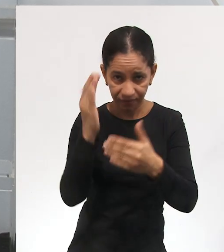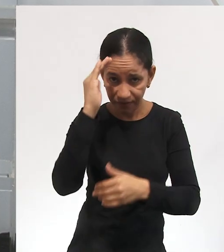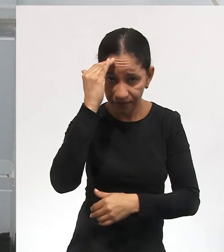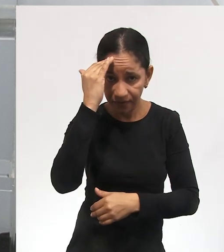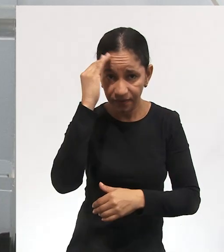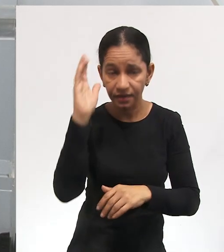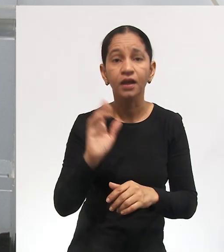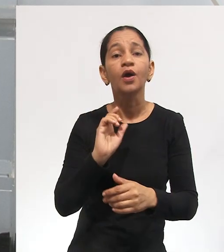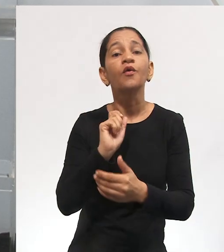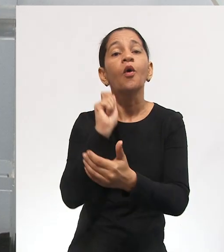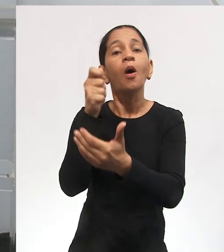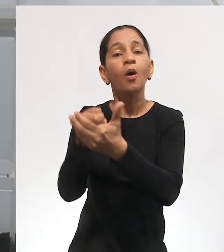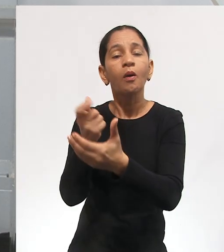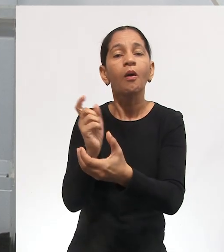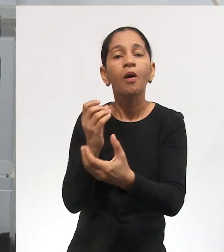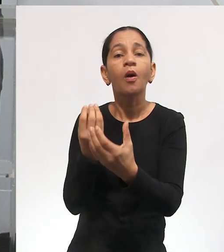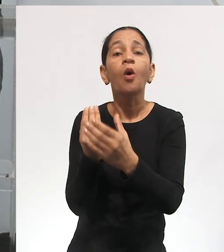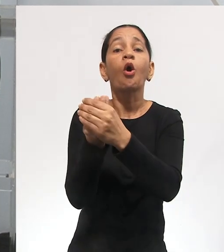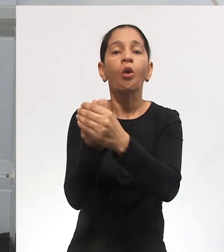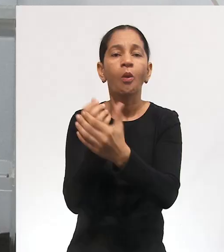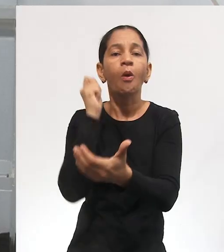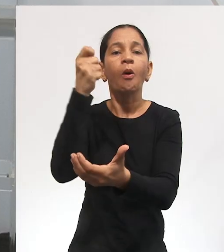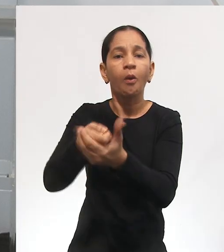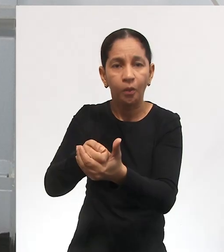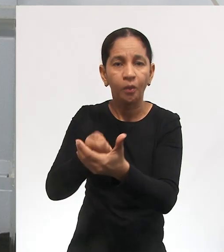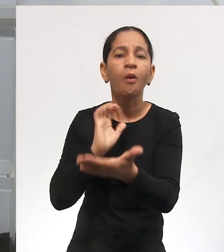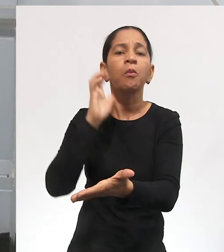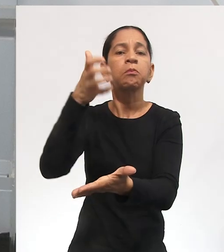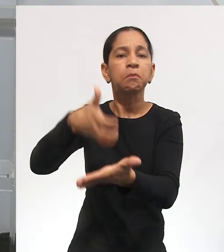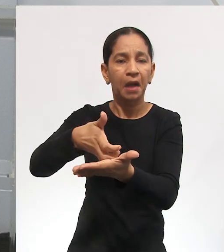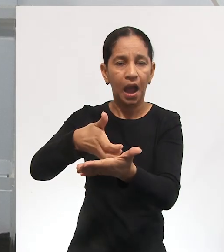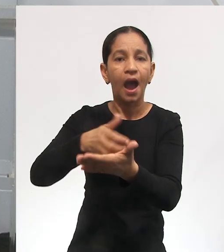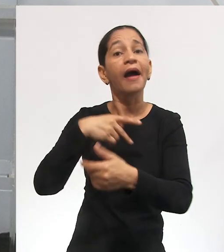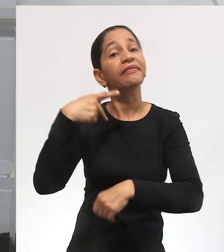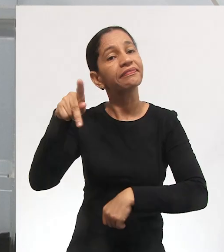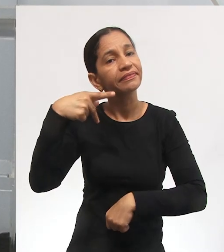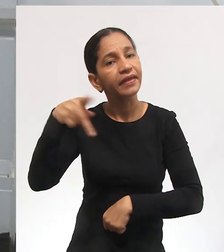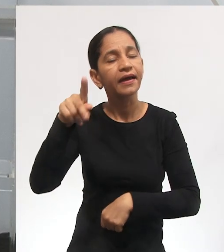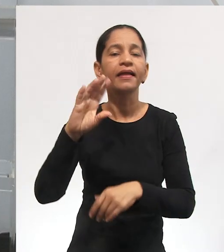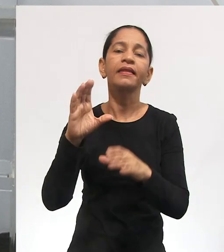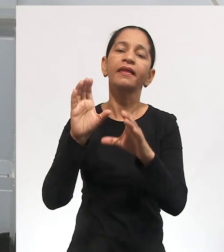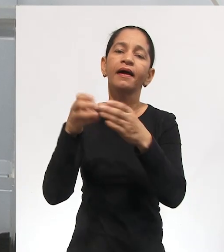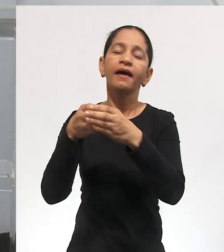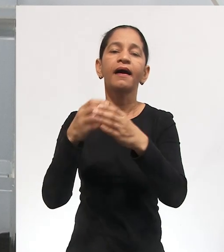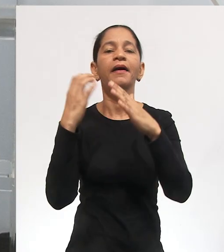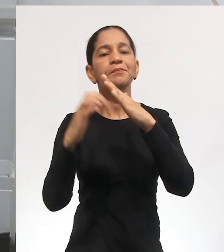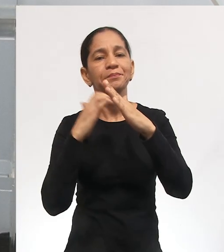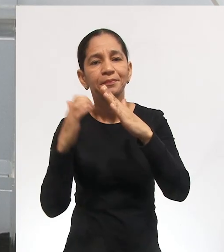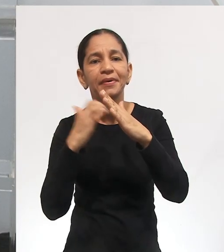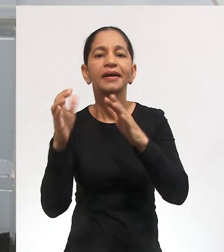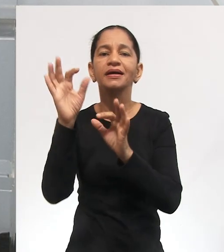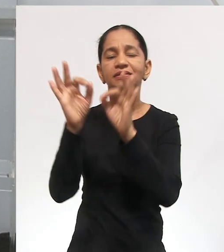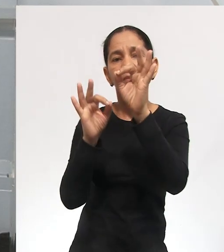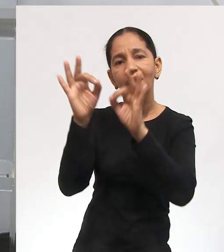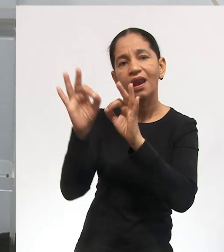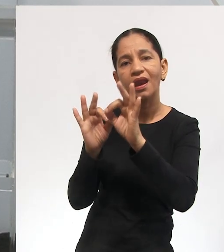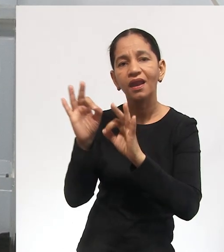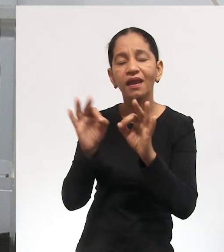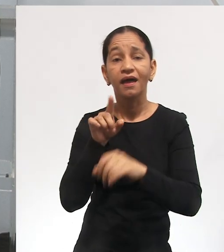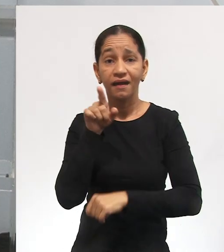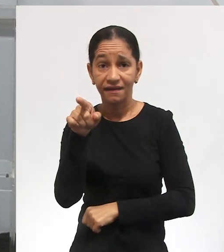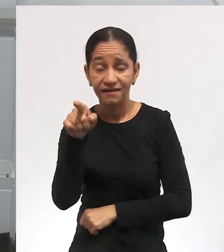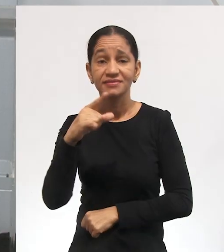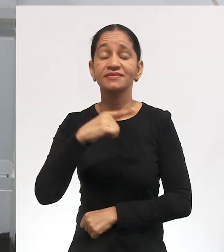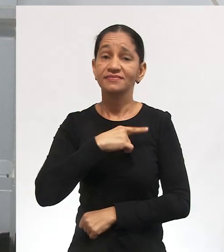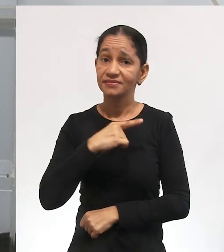empresarial. Ou seja, desde que eu tenha pago a minha parcela, a minha participação naquela sociedade, eu não vou